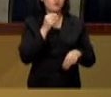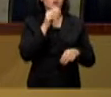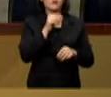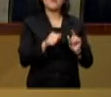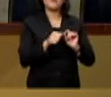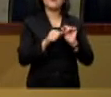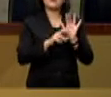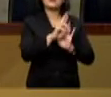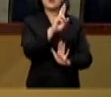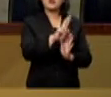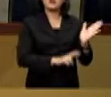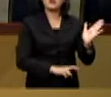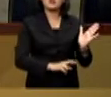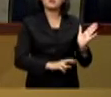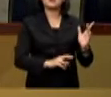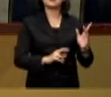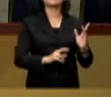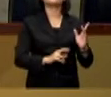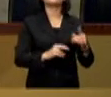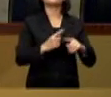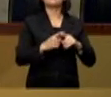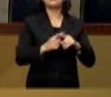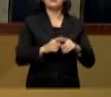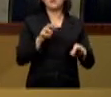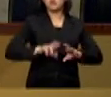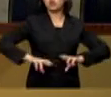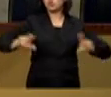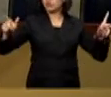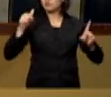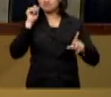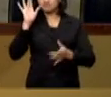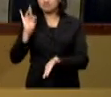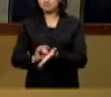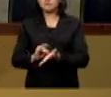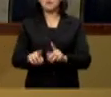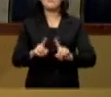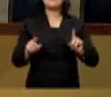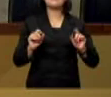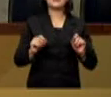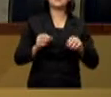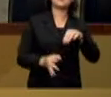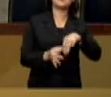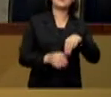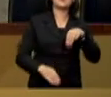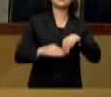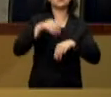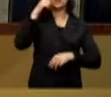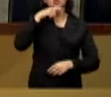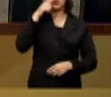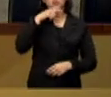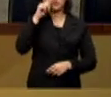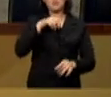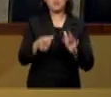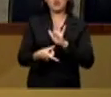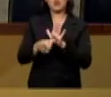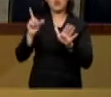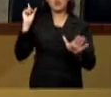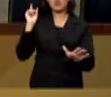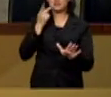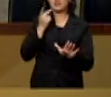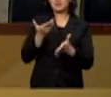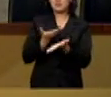e Edson Fachin, o ministro Gilmar Mendes, que declarava a perda